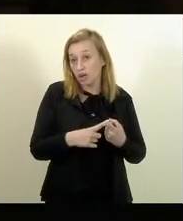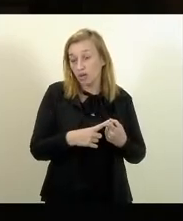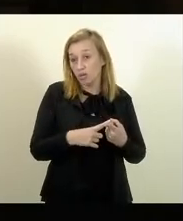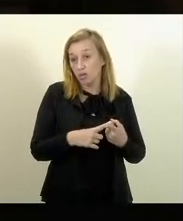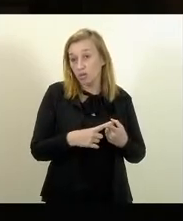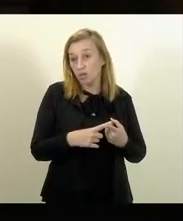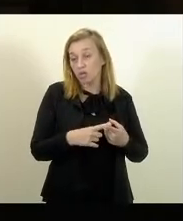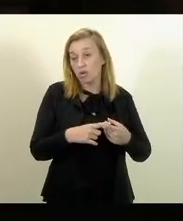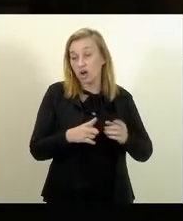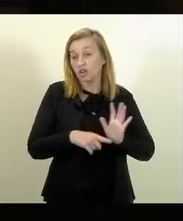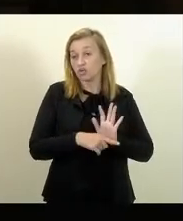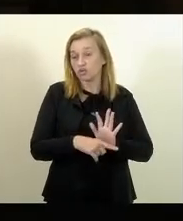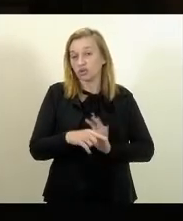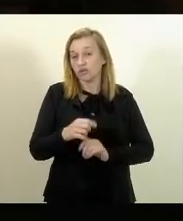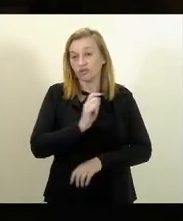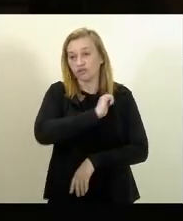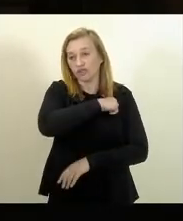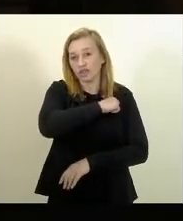fiscal, ele